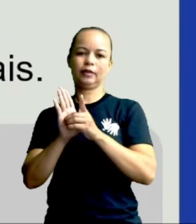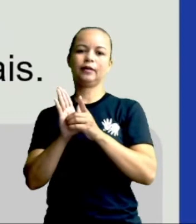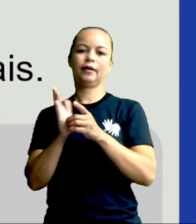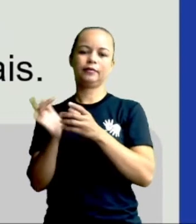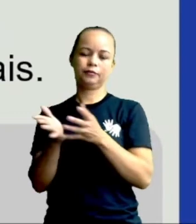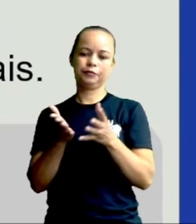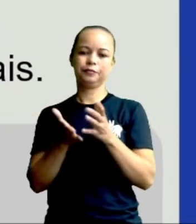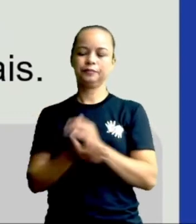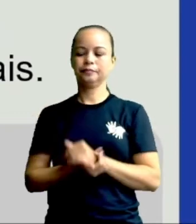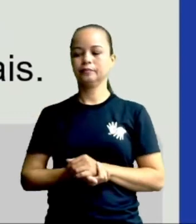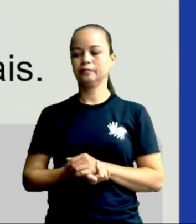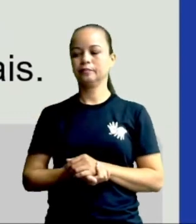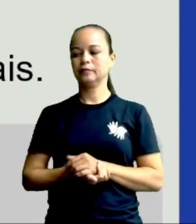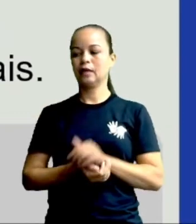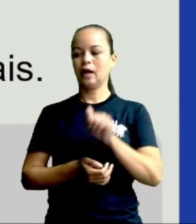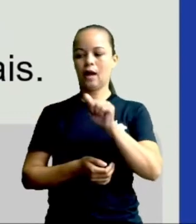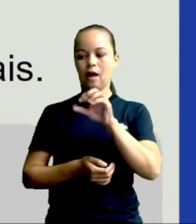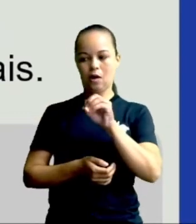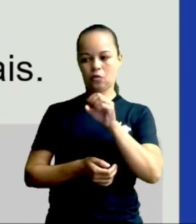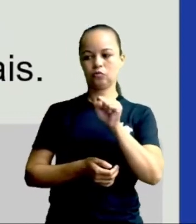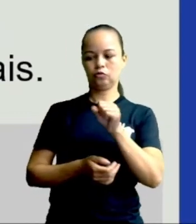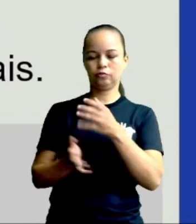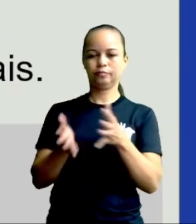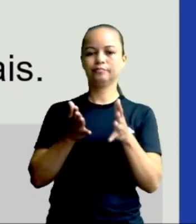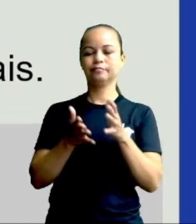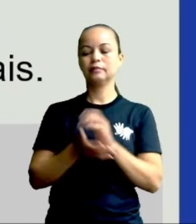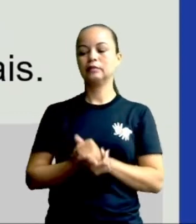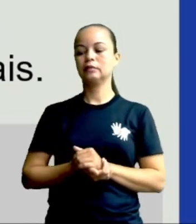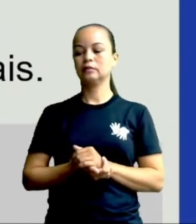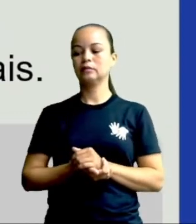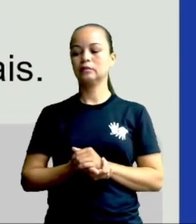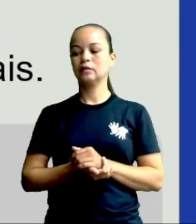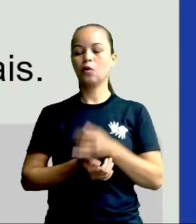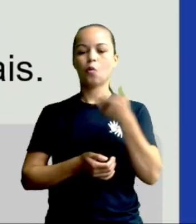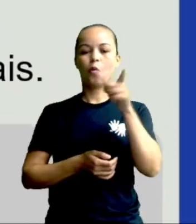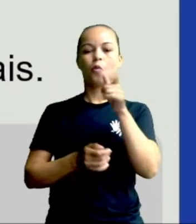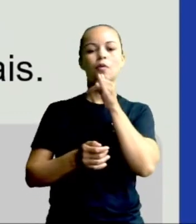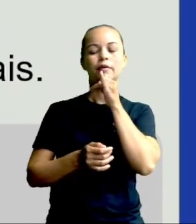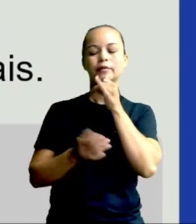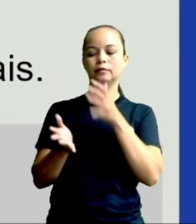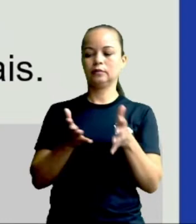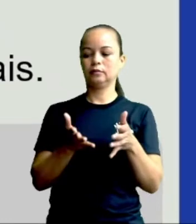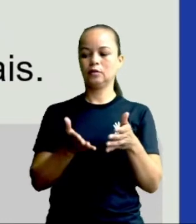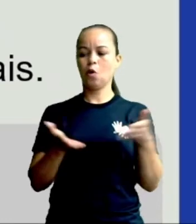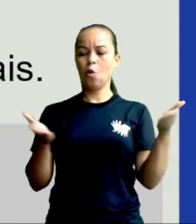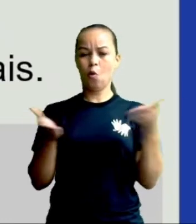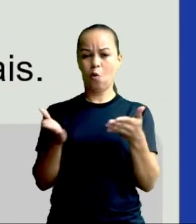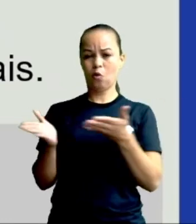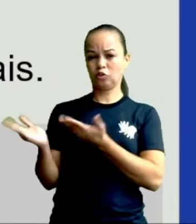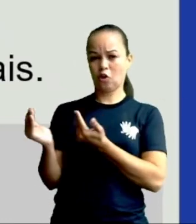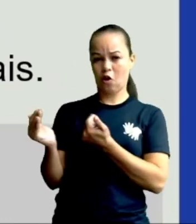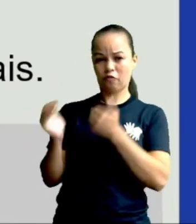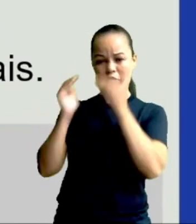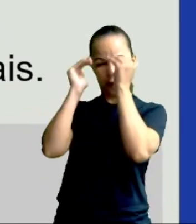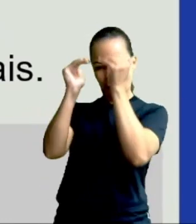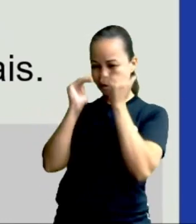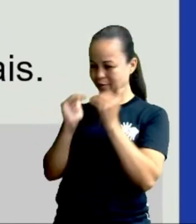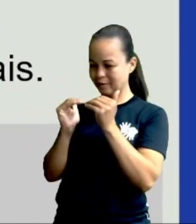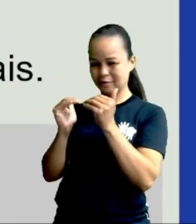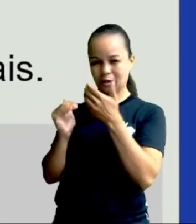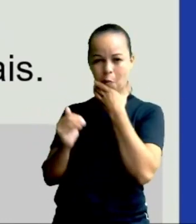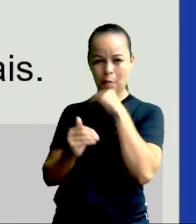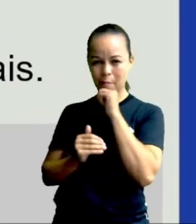aos próximo exemplo Hoje os jovens os jovens não obedecem aos pais